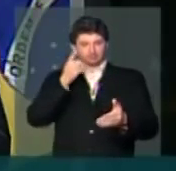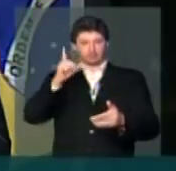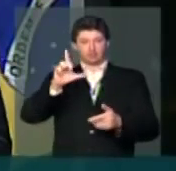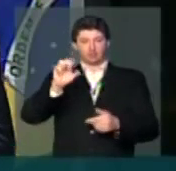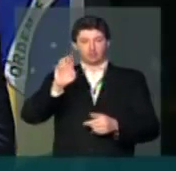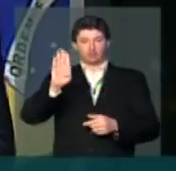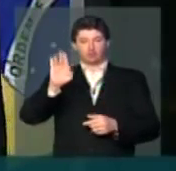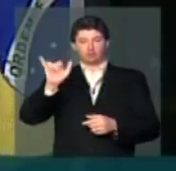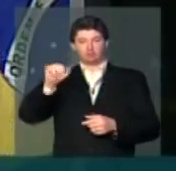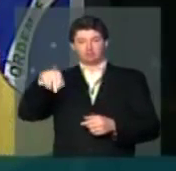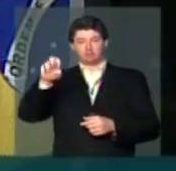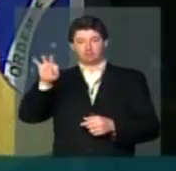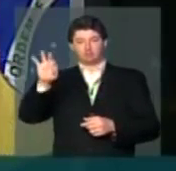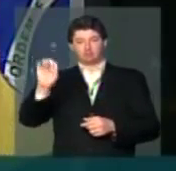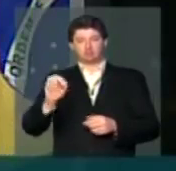Neto.